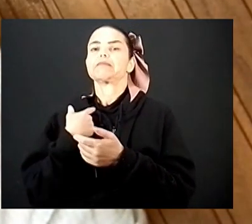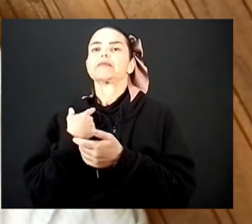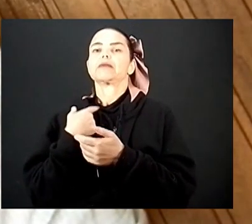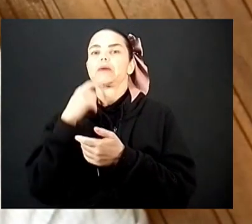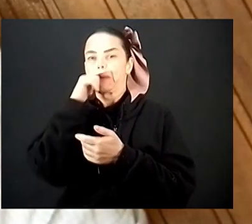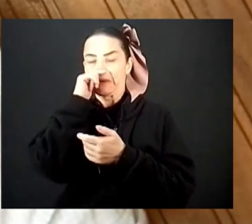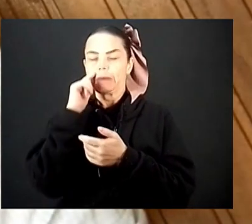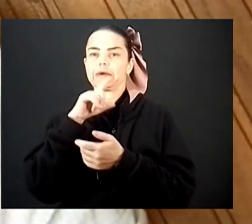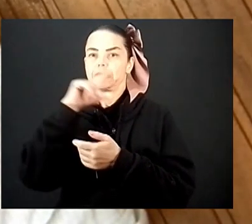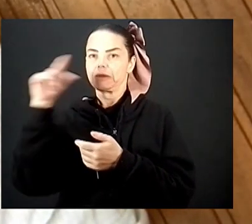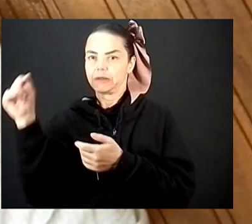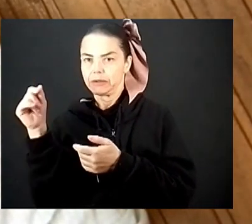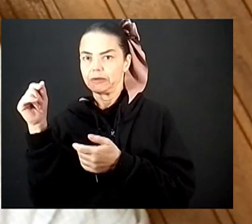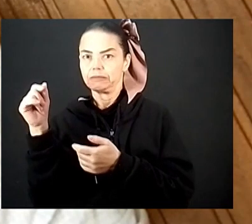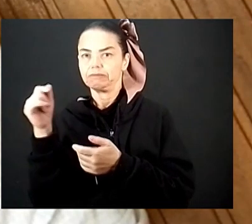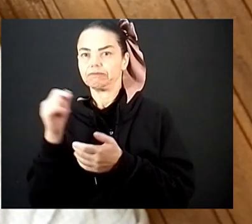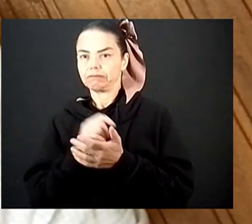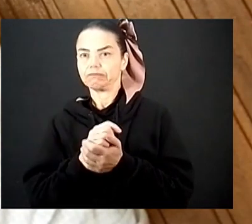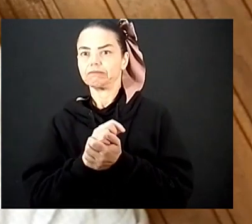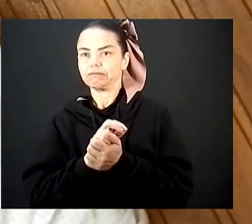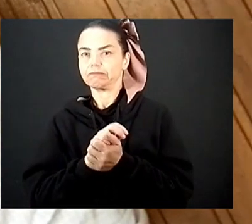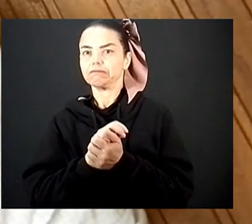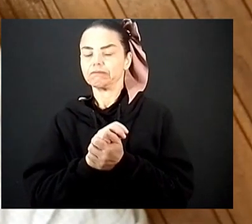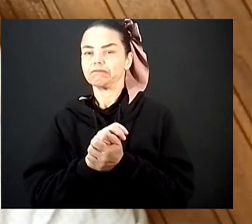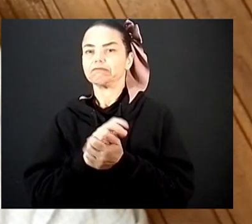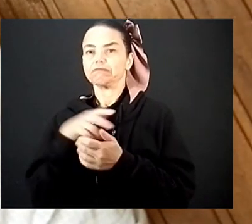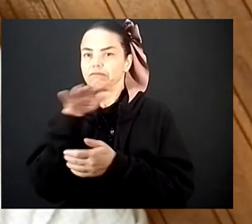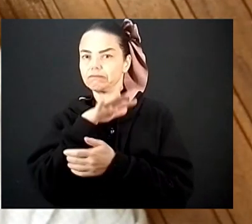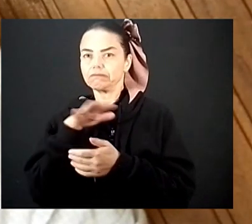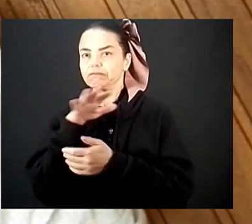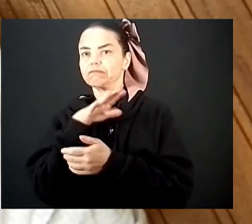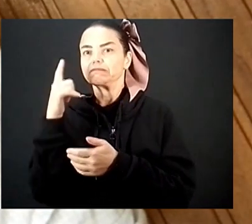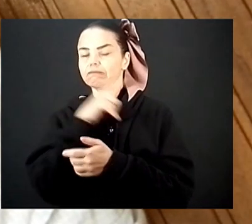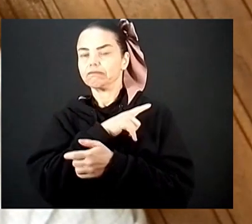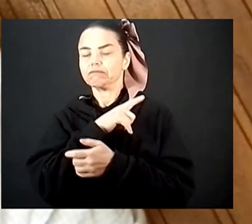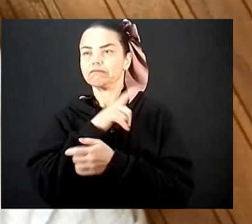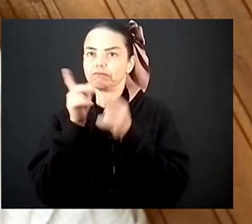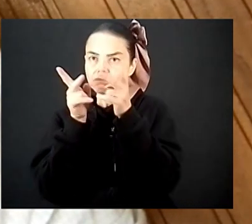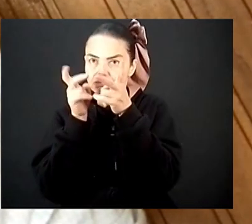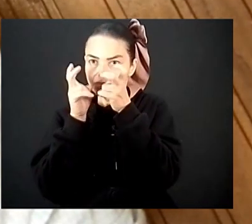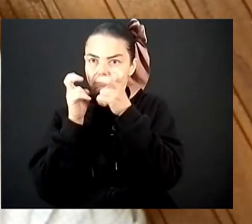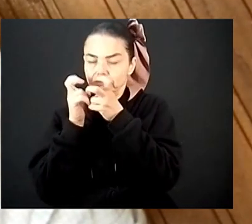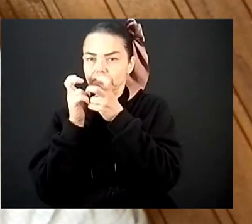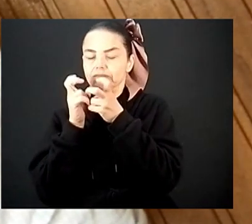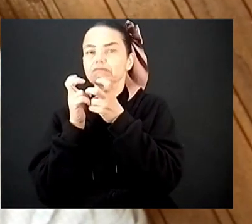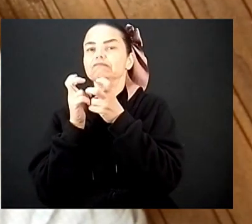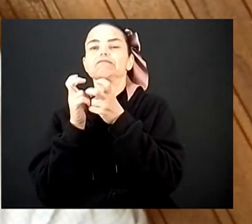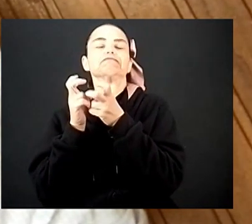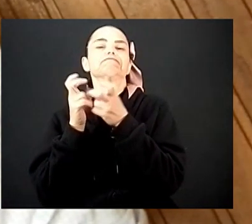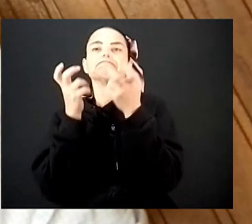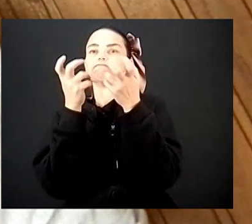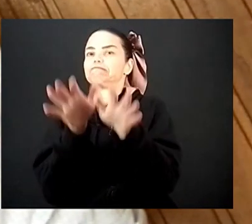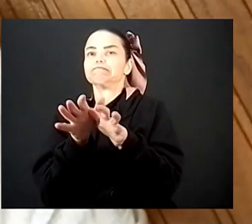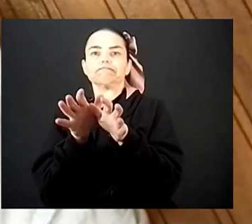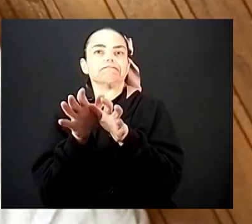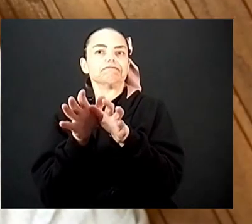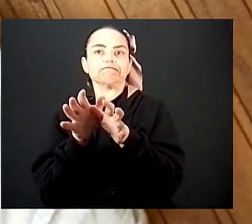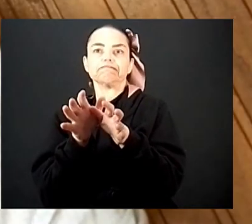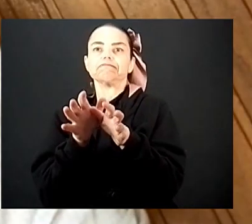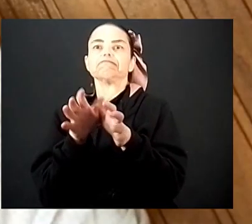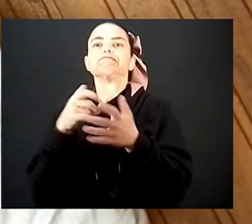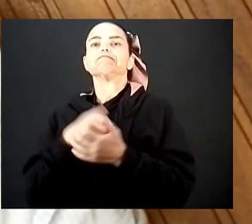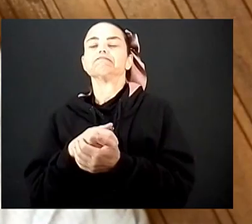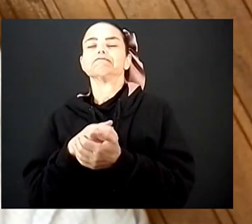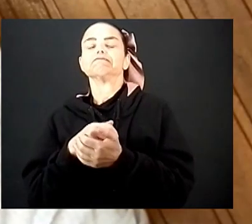sai desse meio, que a gente consegue ter uma visão de fora e que a gente já não quer a todo custo apresentar